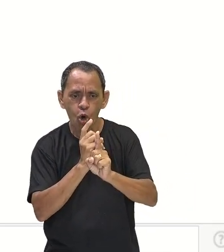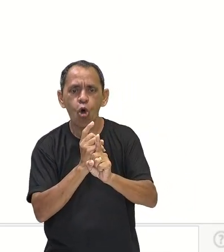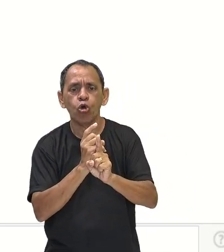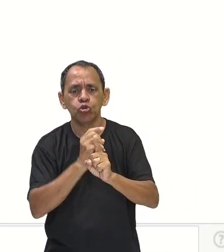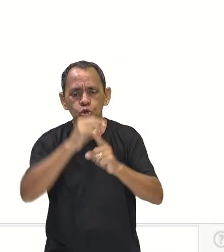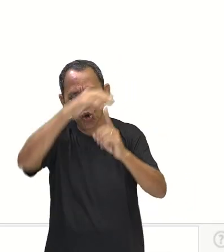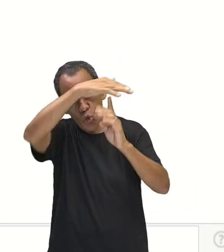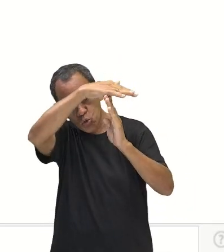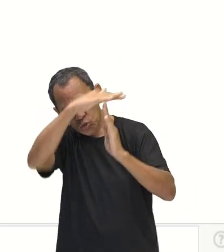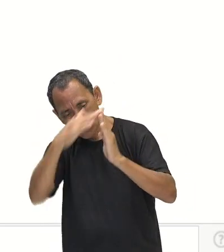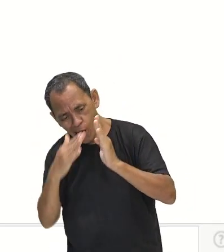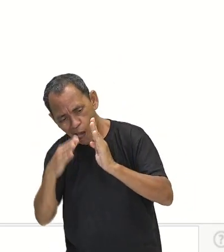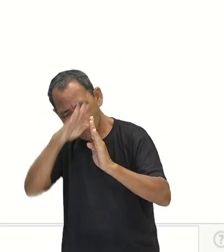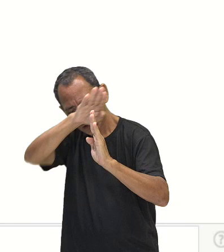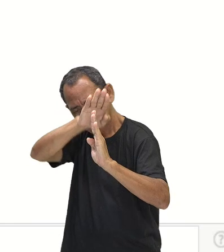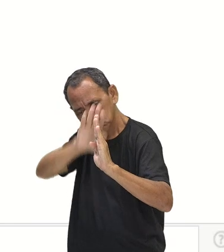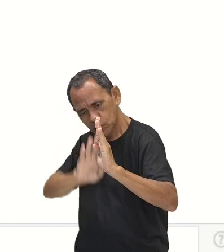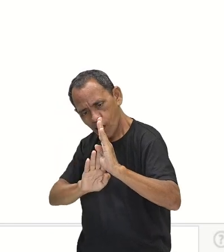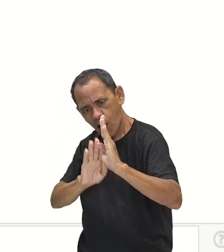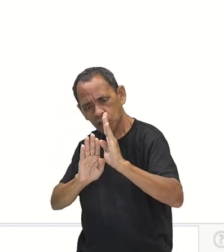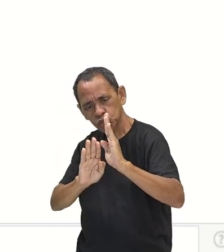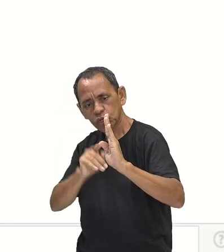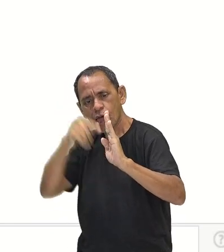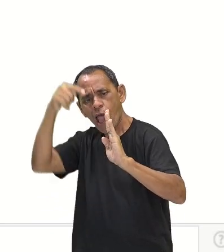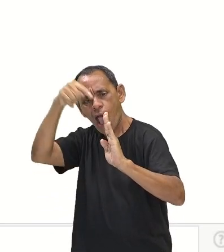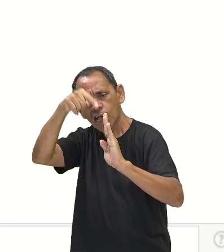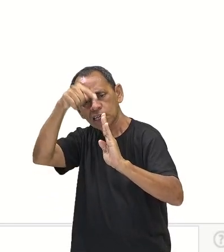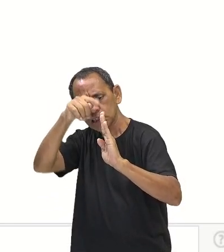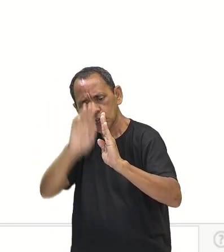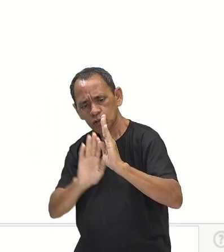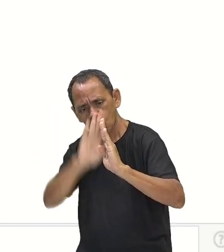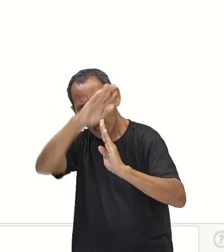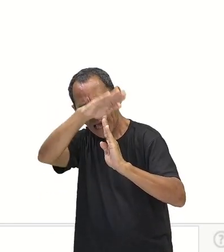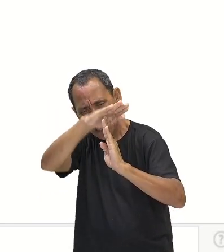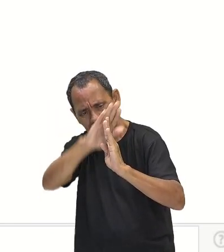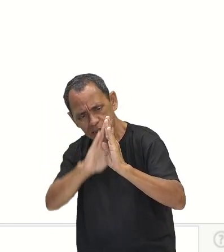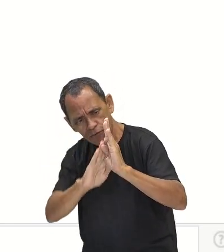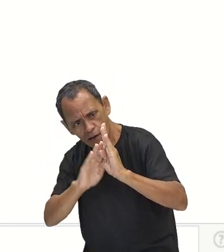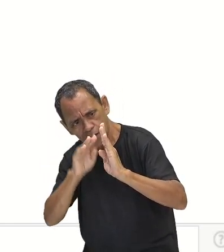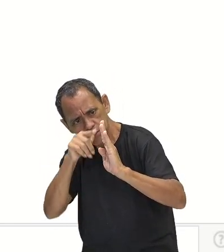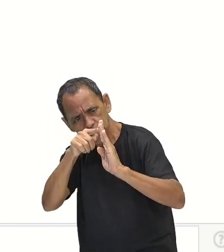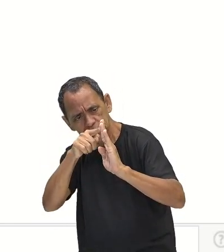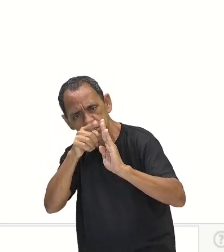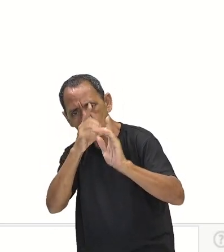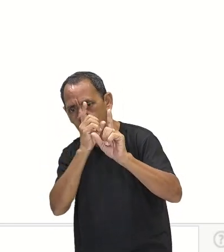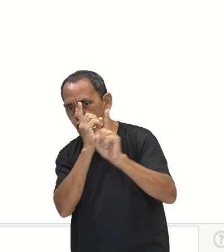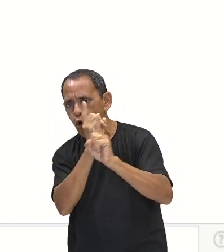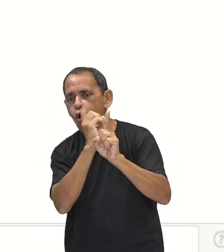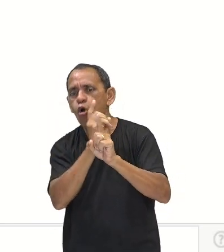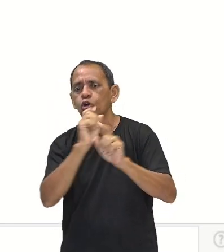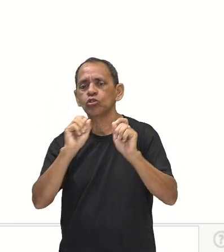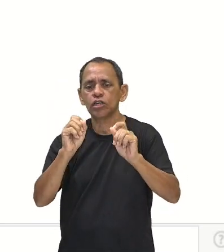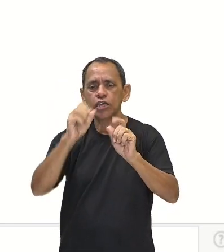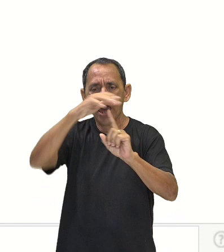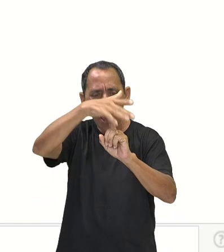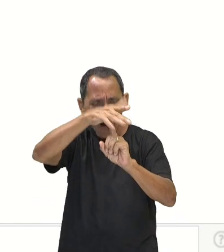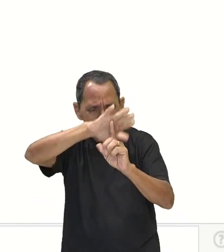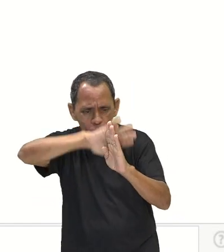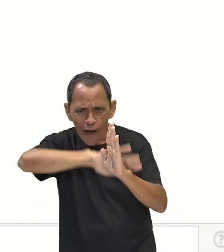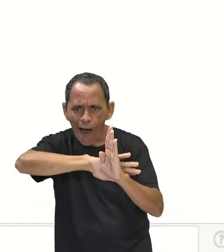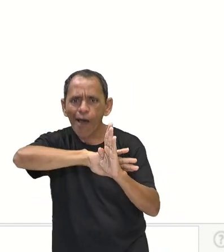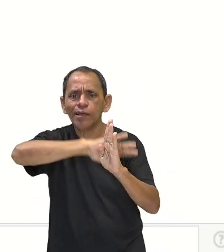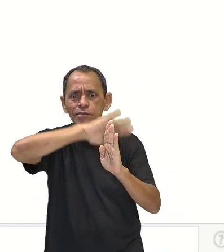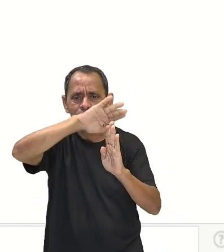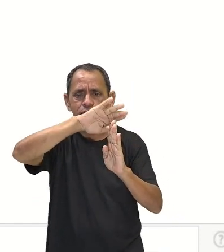Então, nós temos esse lado aqui, e temos essa outra face aqui. E quando nós fazemos a interseção entre essas